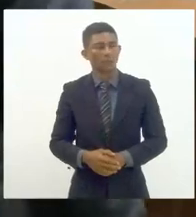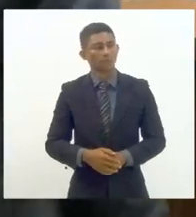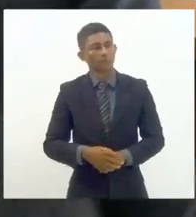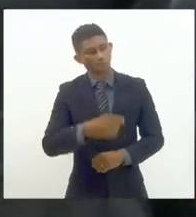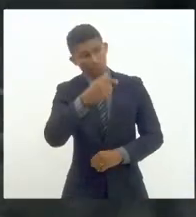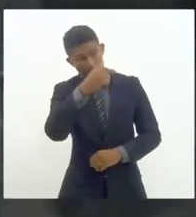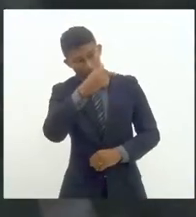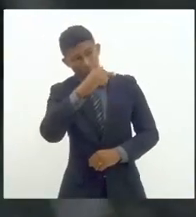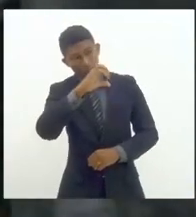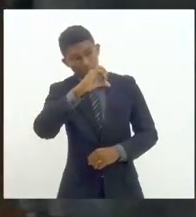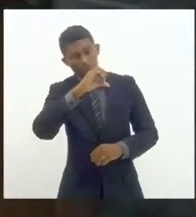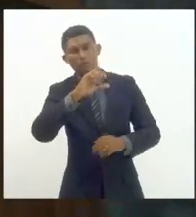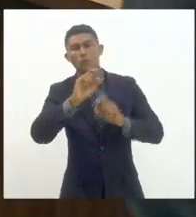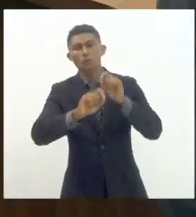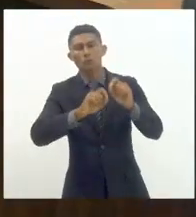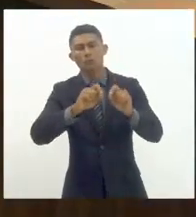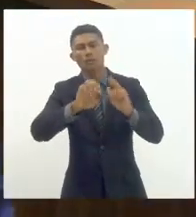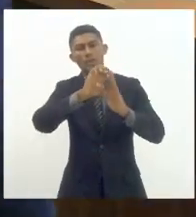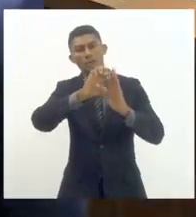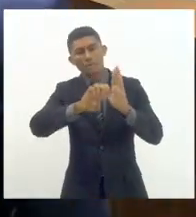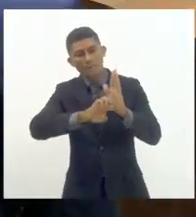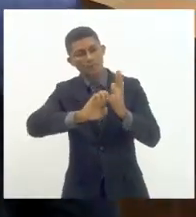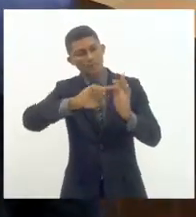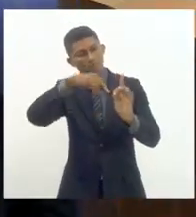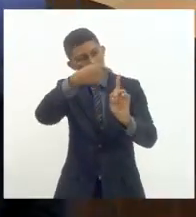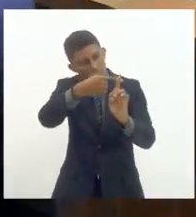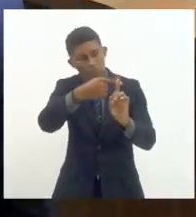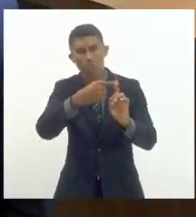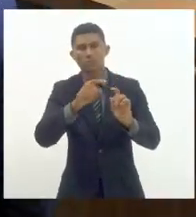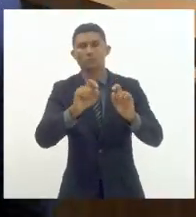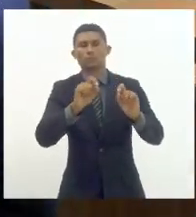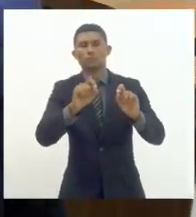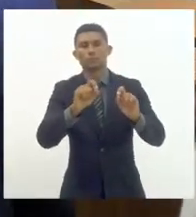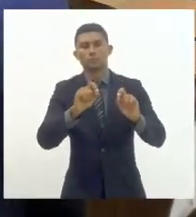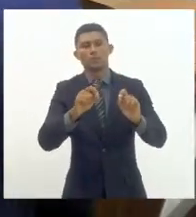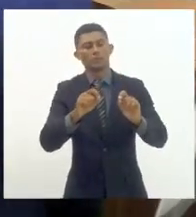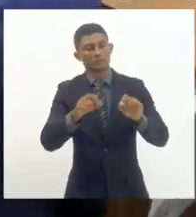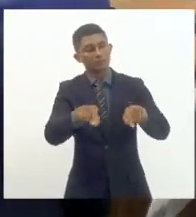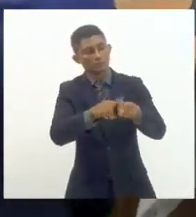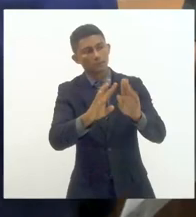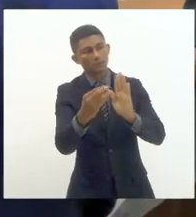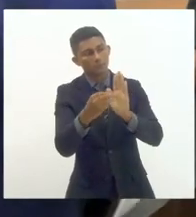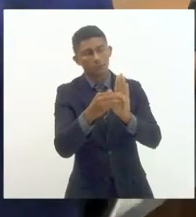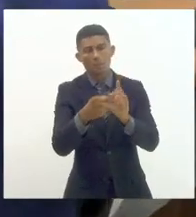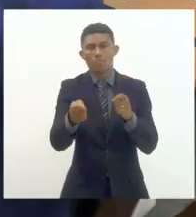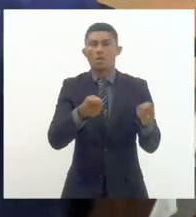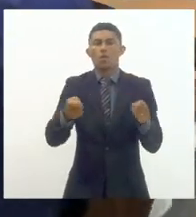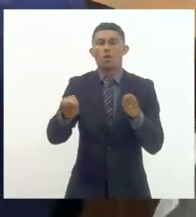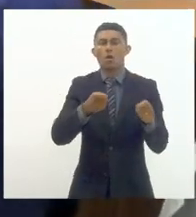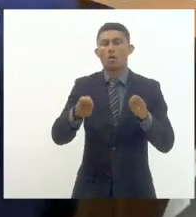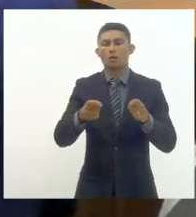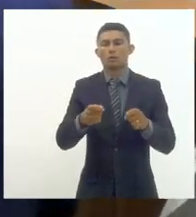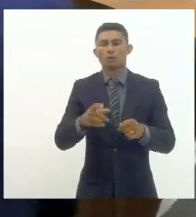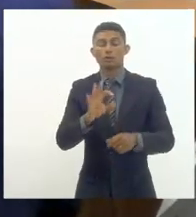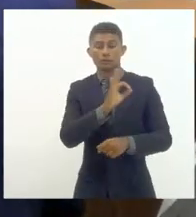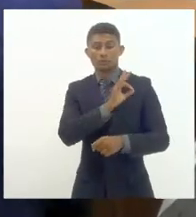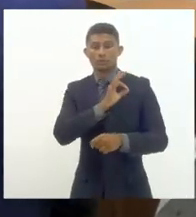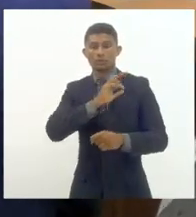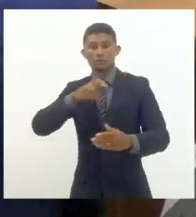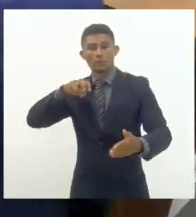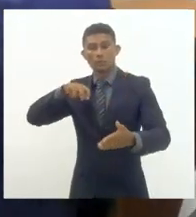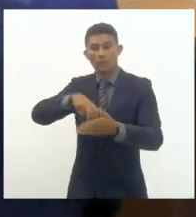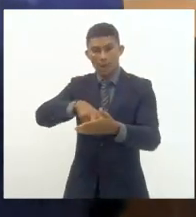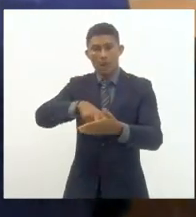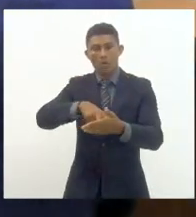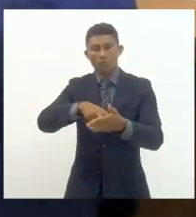79 é uma emenda aditiva que prevê e estabelece também controle externo à polícia penal,